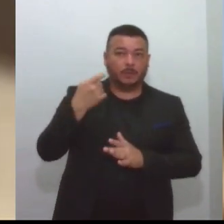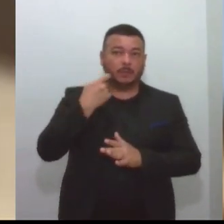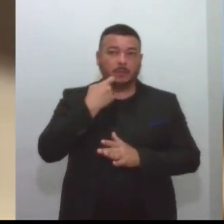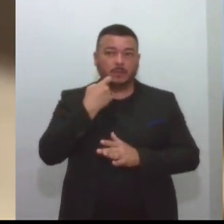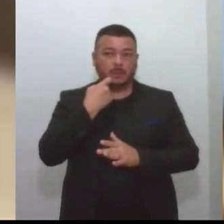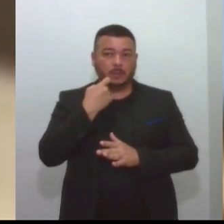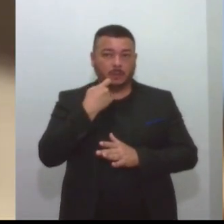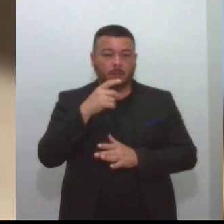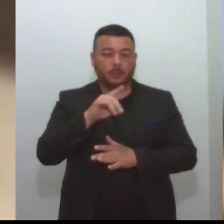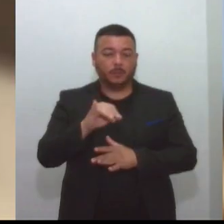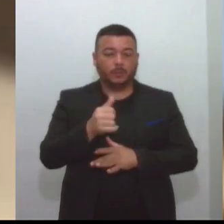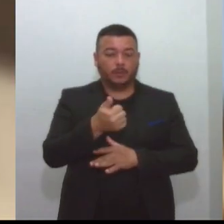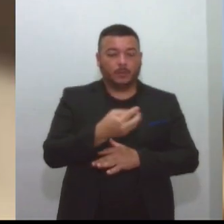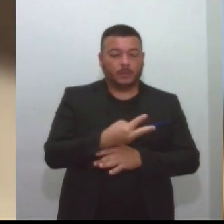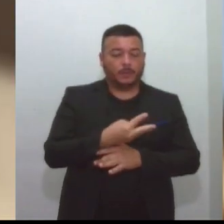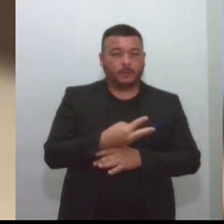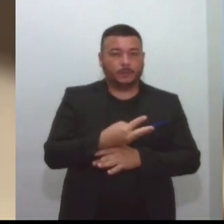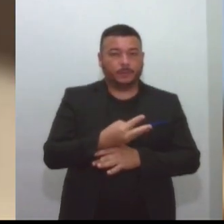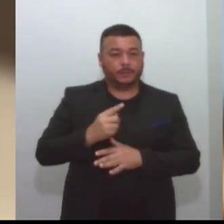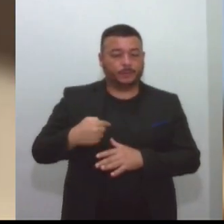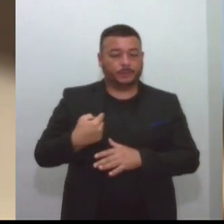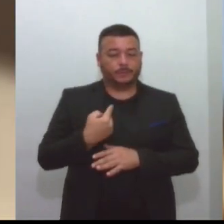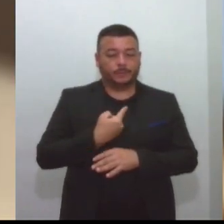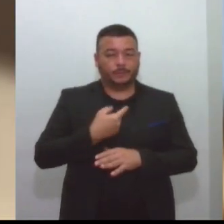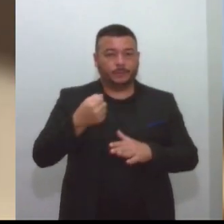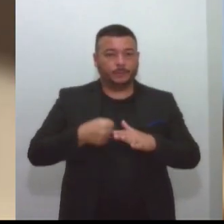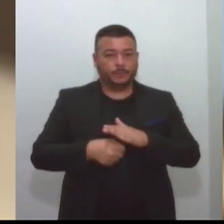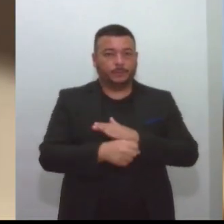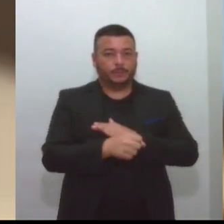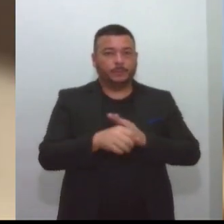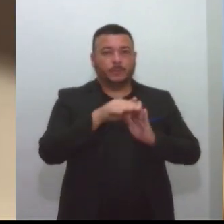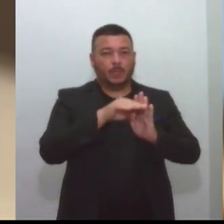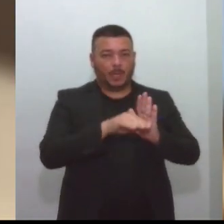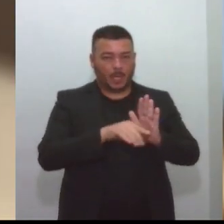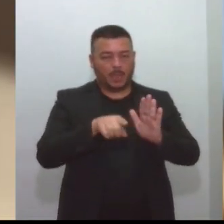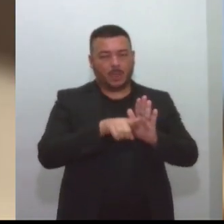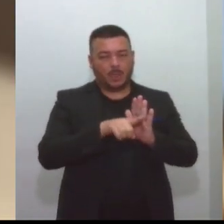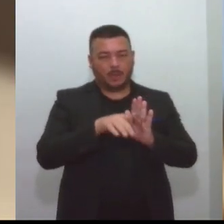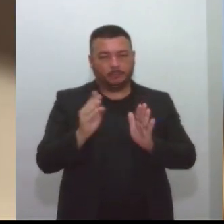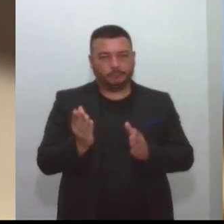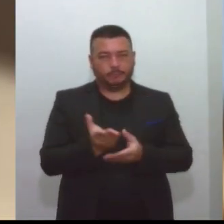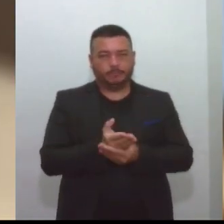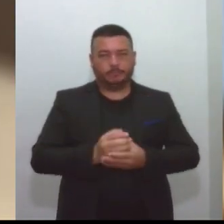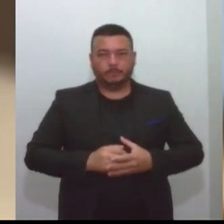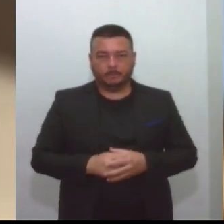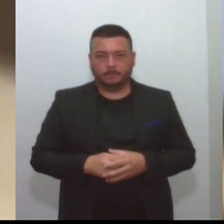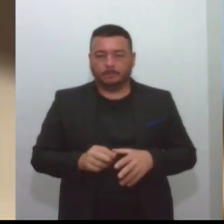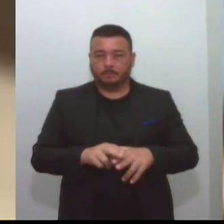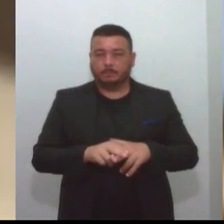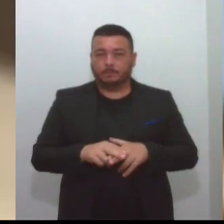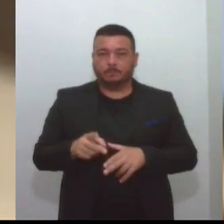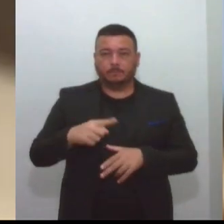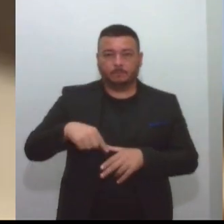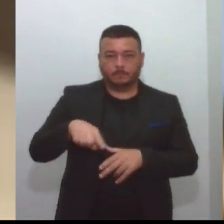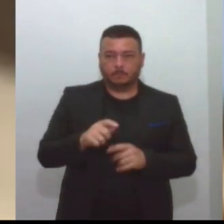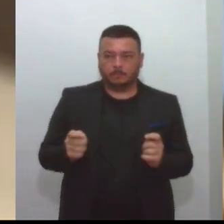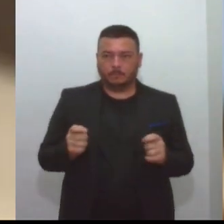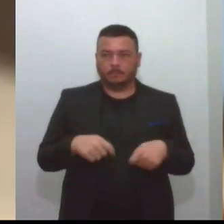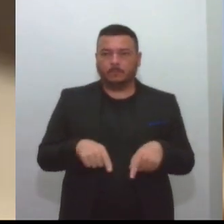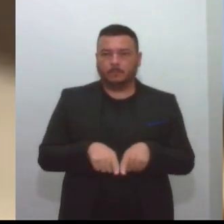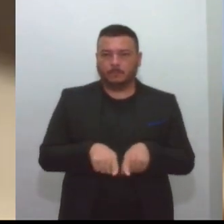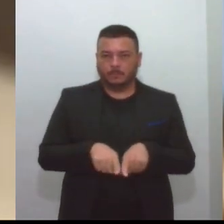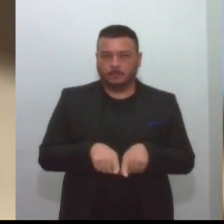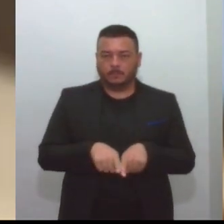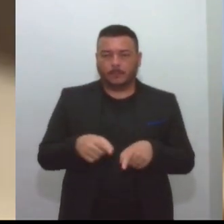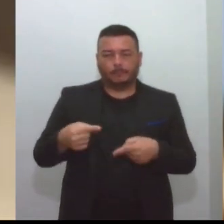13, nós incluiremos em pauta, e aí, com isso, as partes poderão debater o